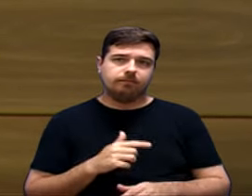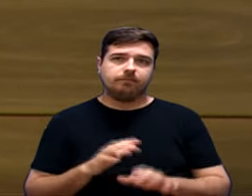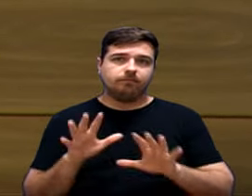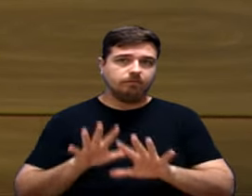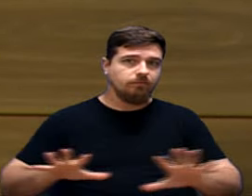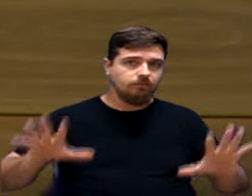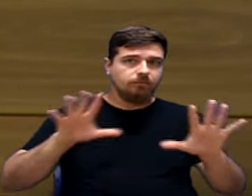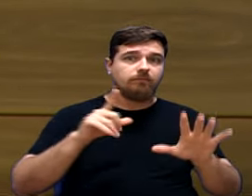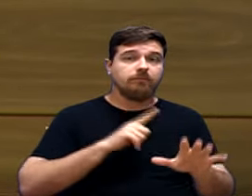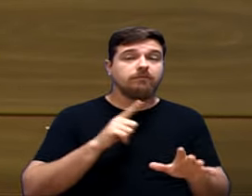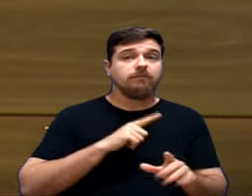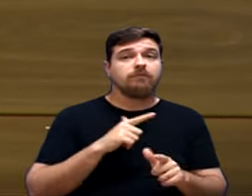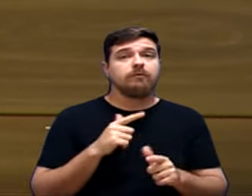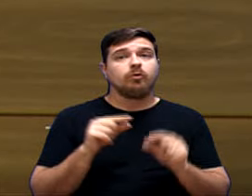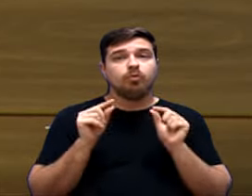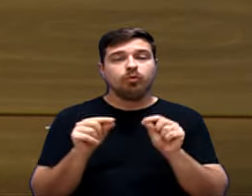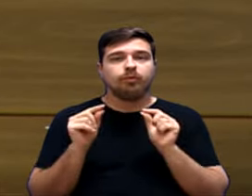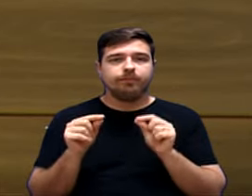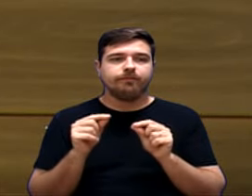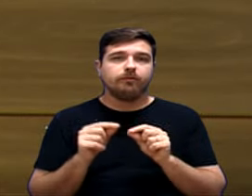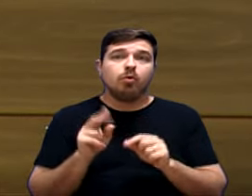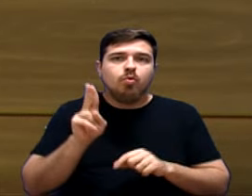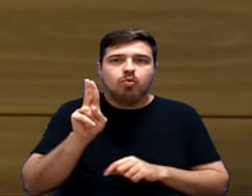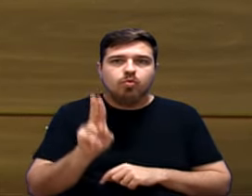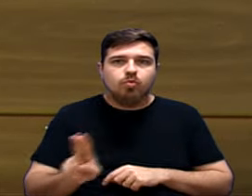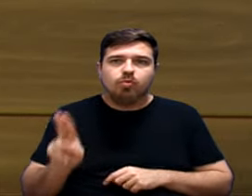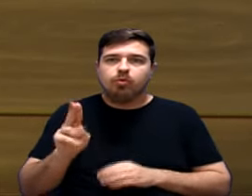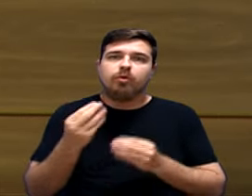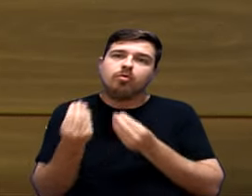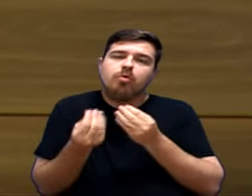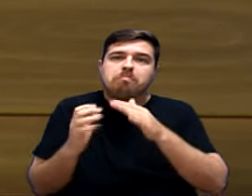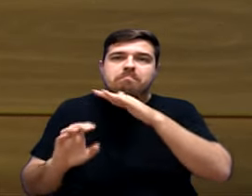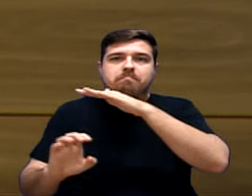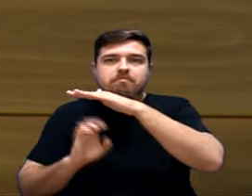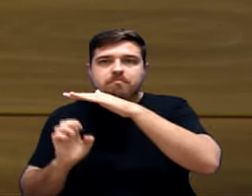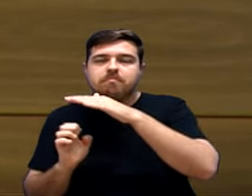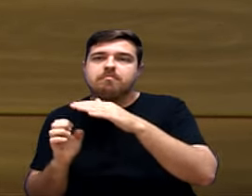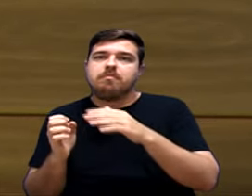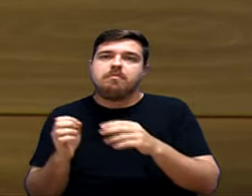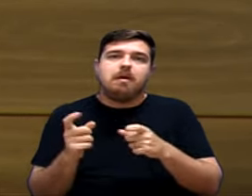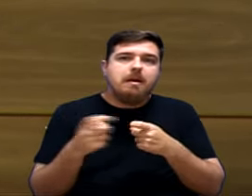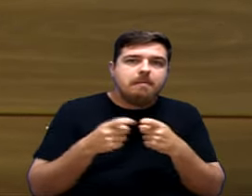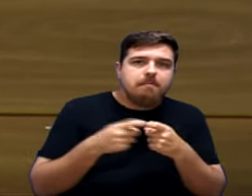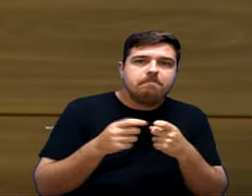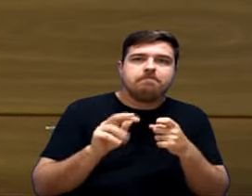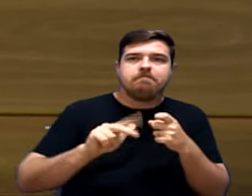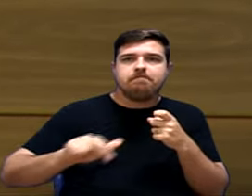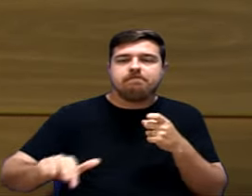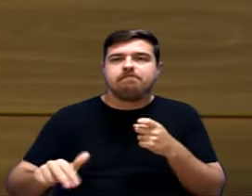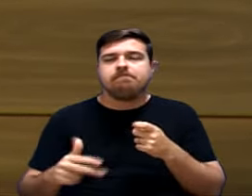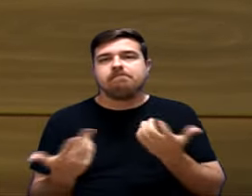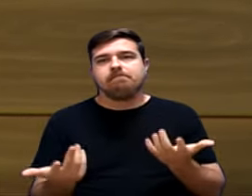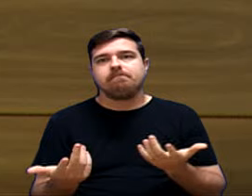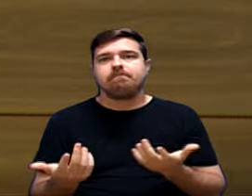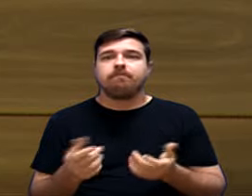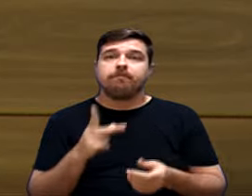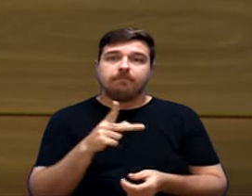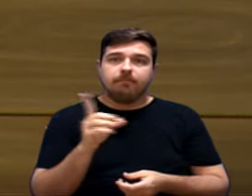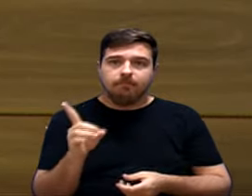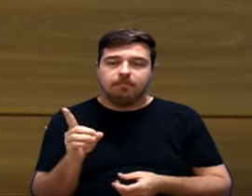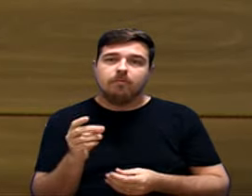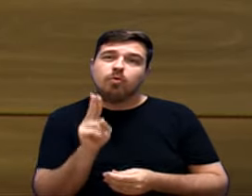também a gente tem que focar também o quê é no uso é nas empresas é nas clínicas então então o plano